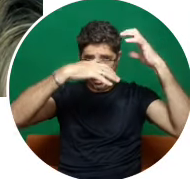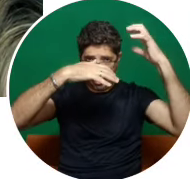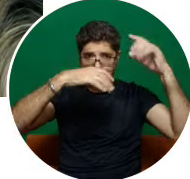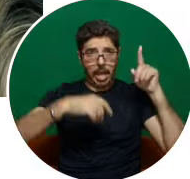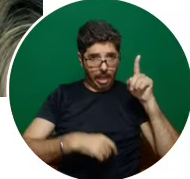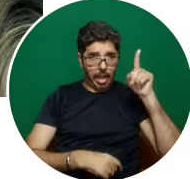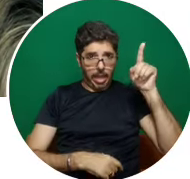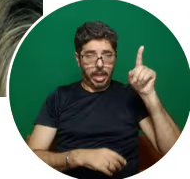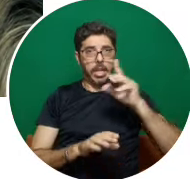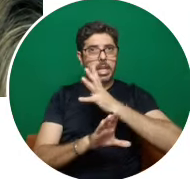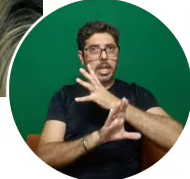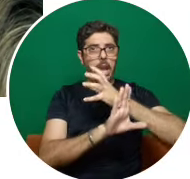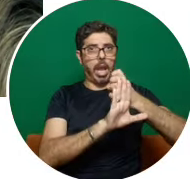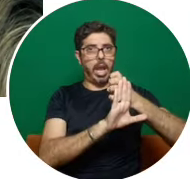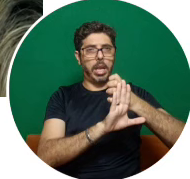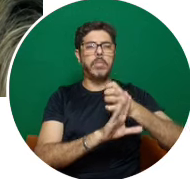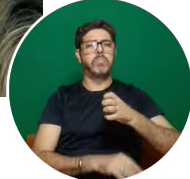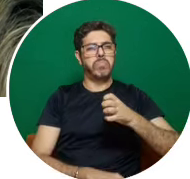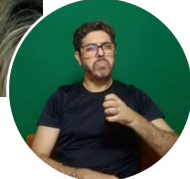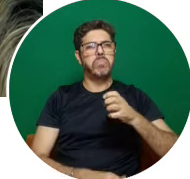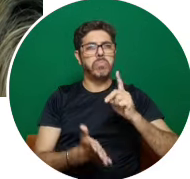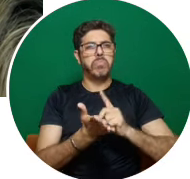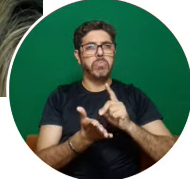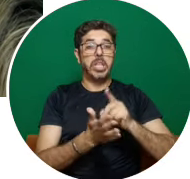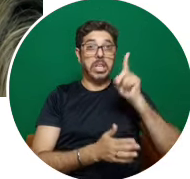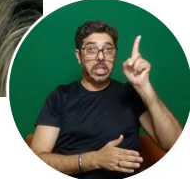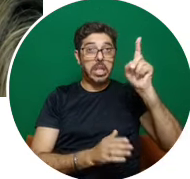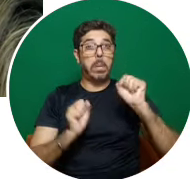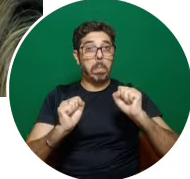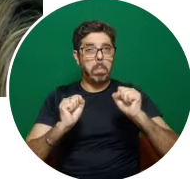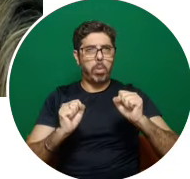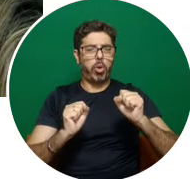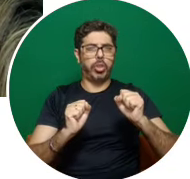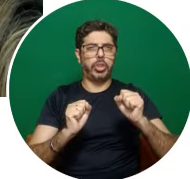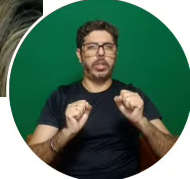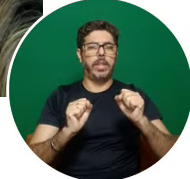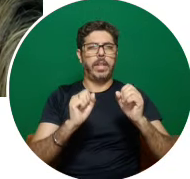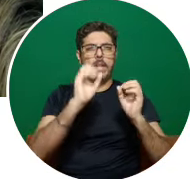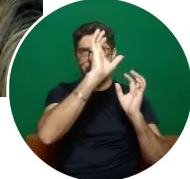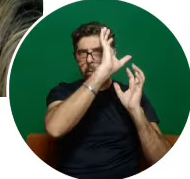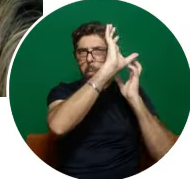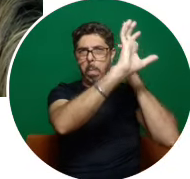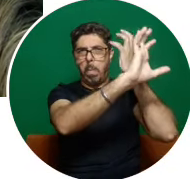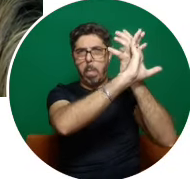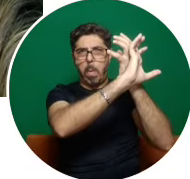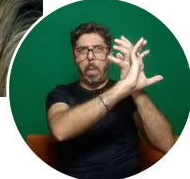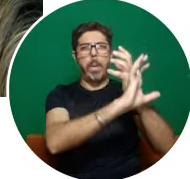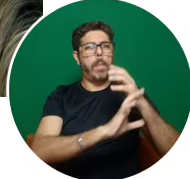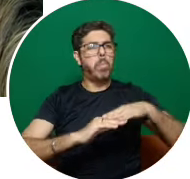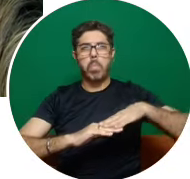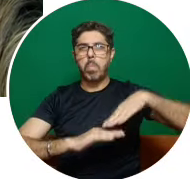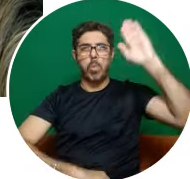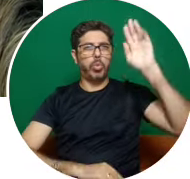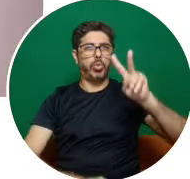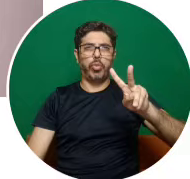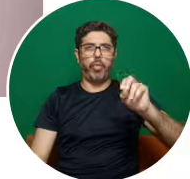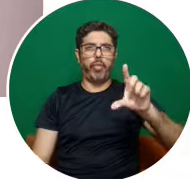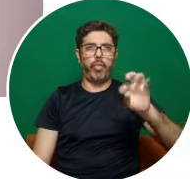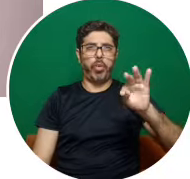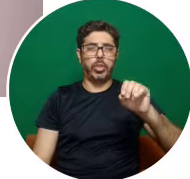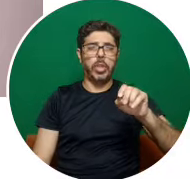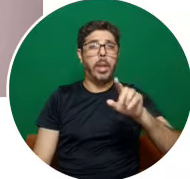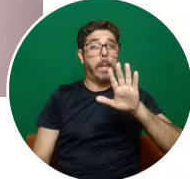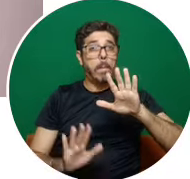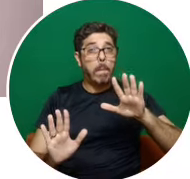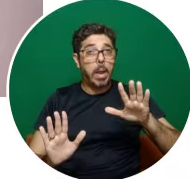potencial na sua superfície de milhares de volts. O curioso é que, apesar disso, você não leva nenhum choque elétrico no balão. E isso